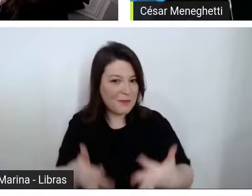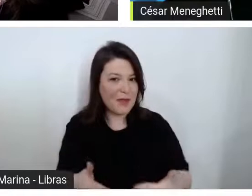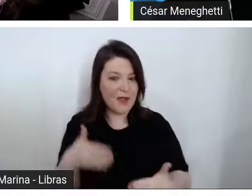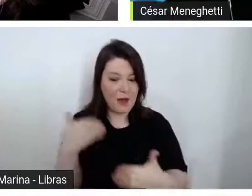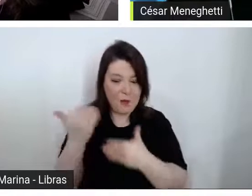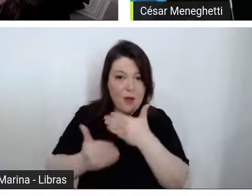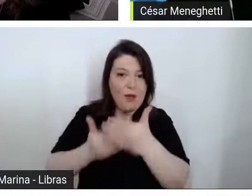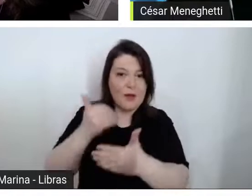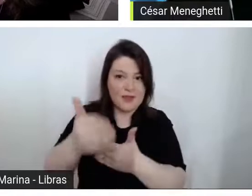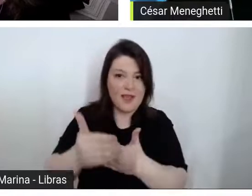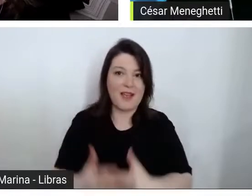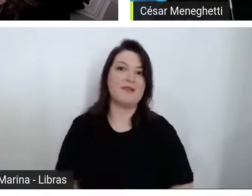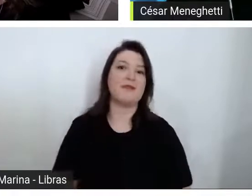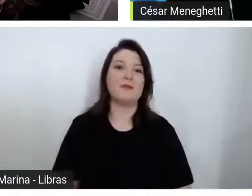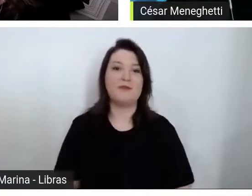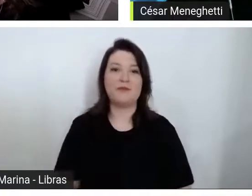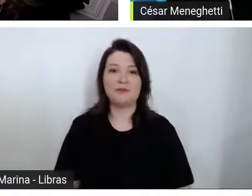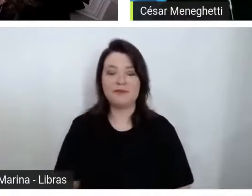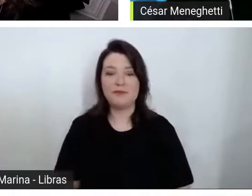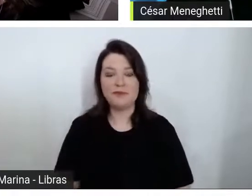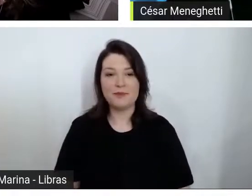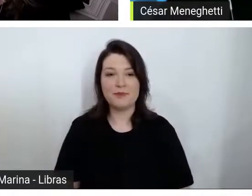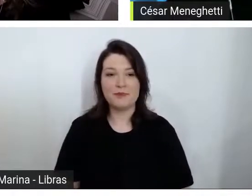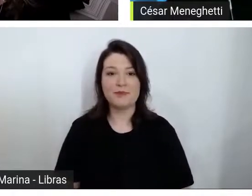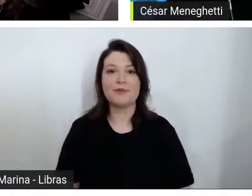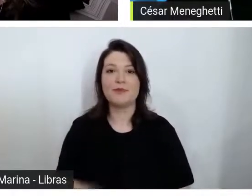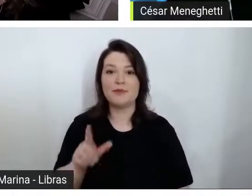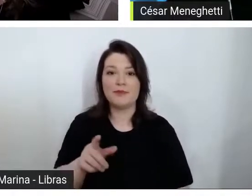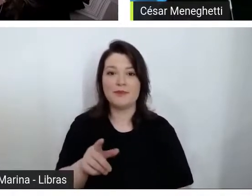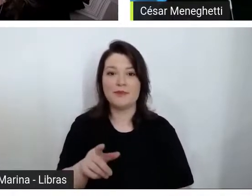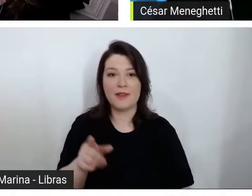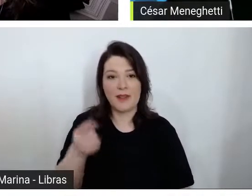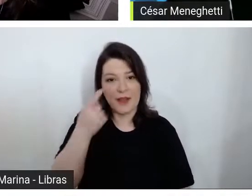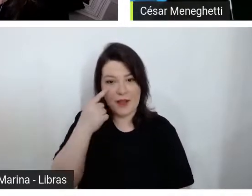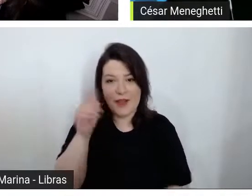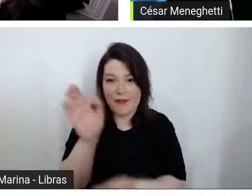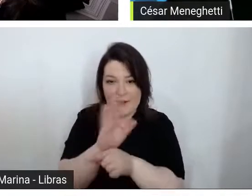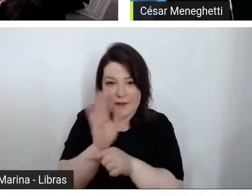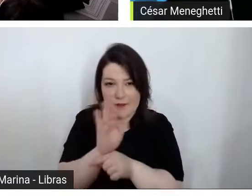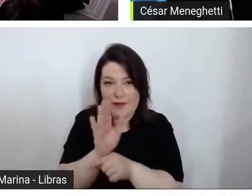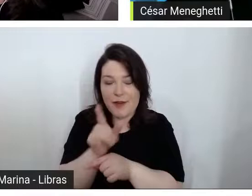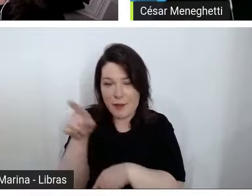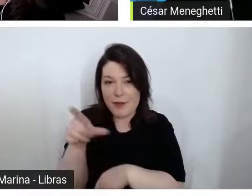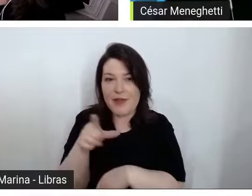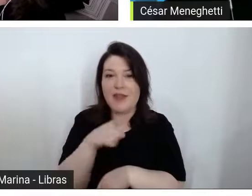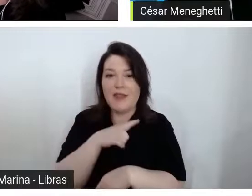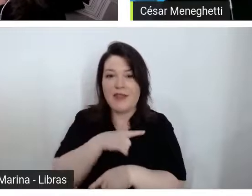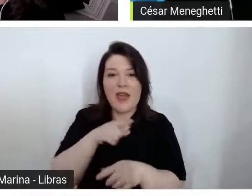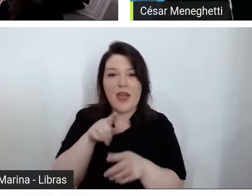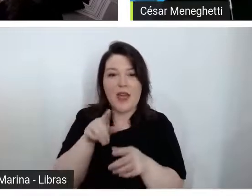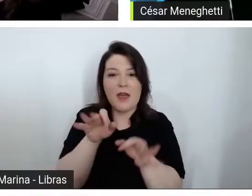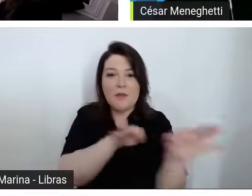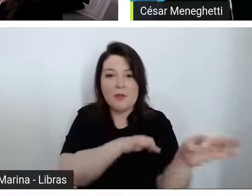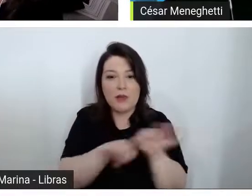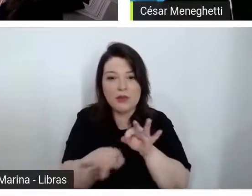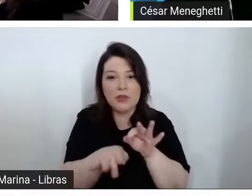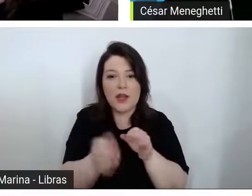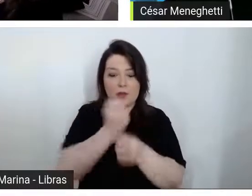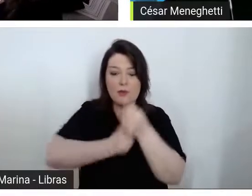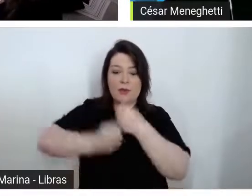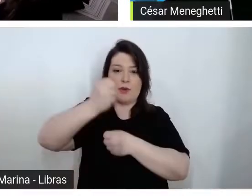também. Ótima ideia. Então, o K-Lab interagindo com a interface do réu é um projeto de 2007 que,